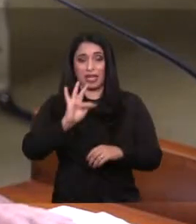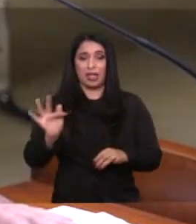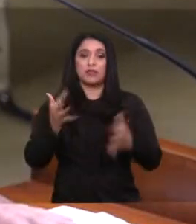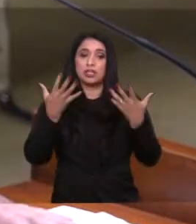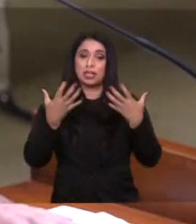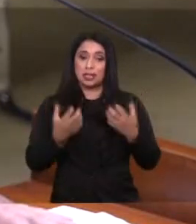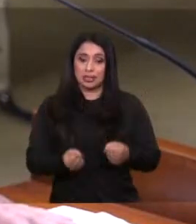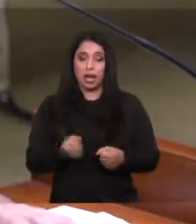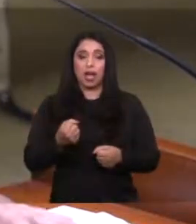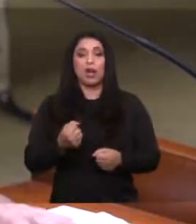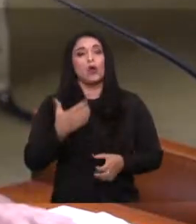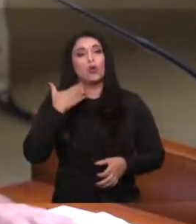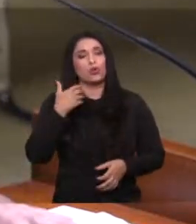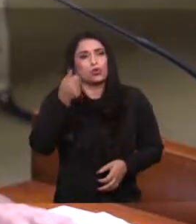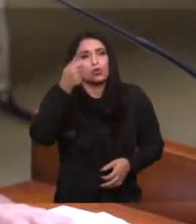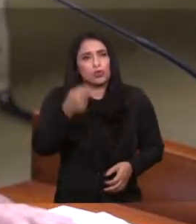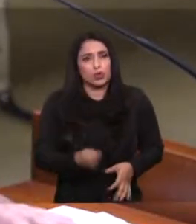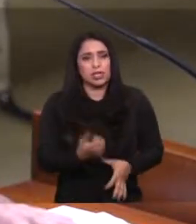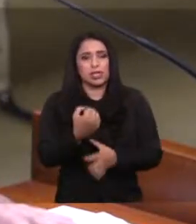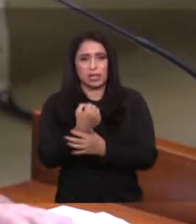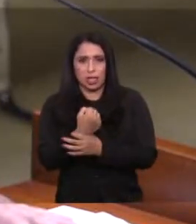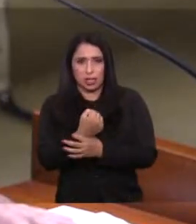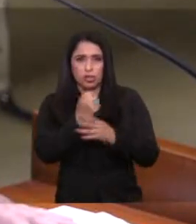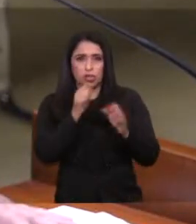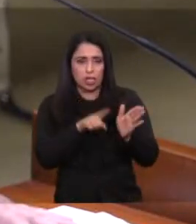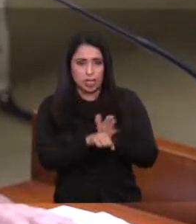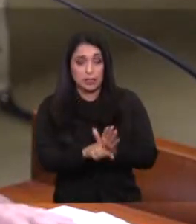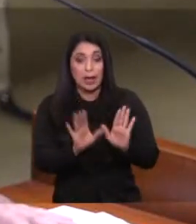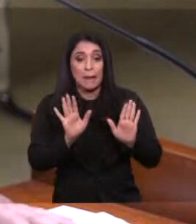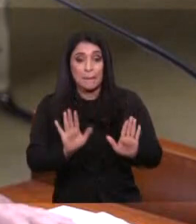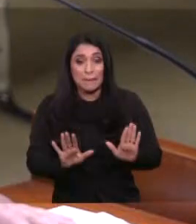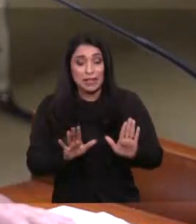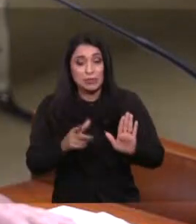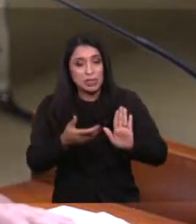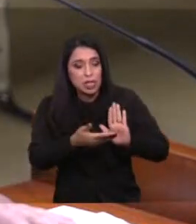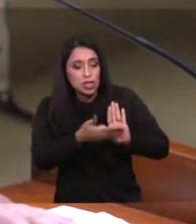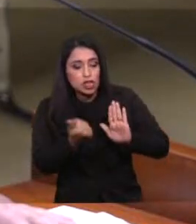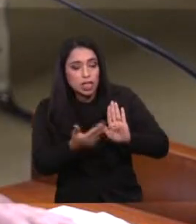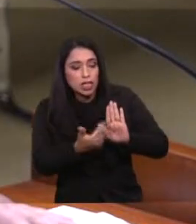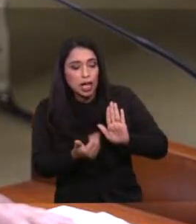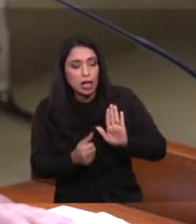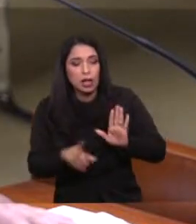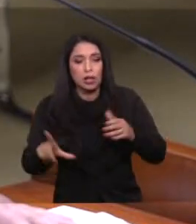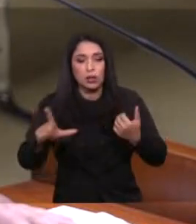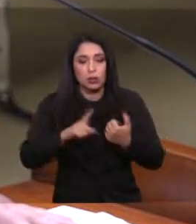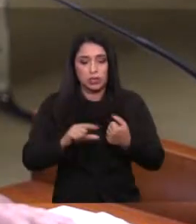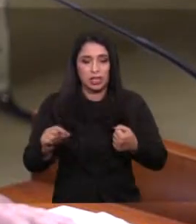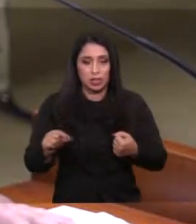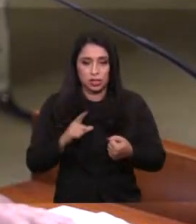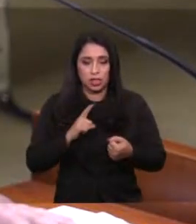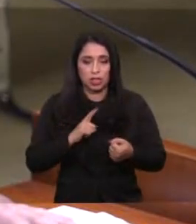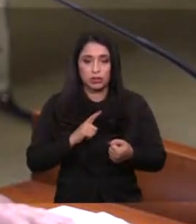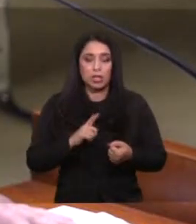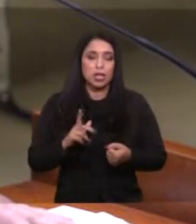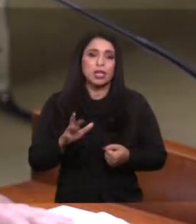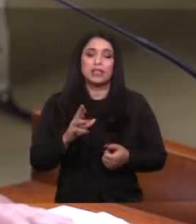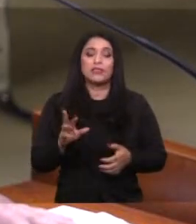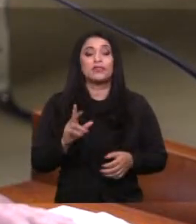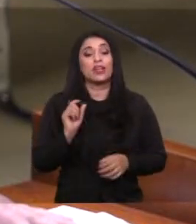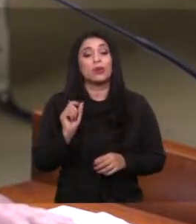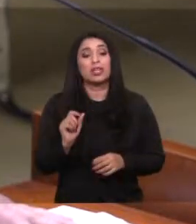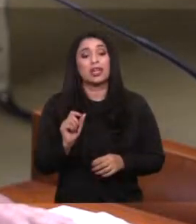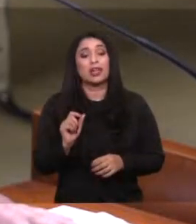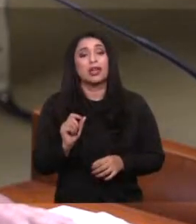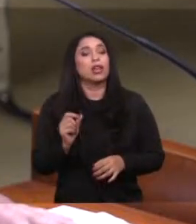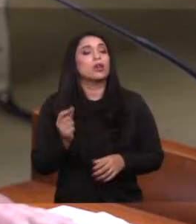juiz das garantias, mas glosando os dispositivos que inviabilizam a prestação jurisdicional, deixando